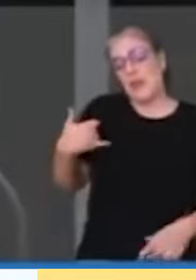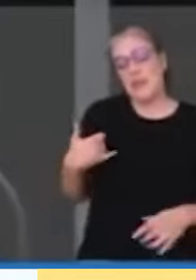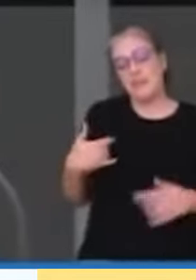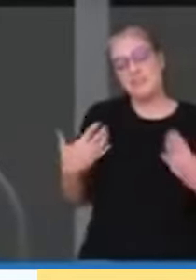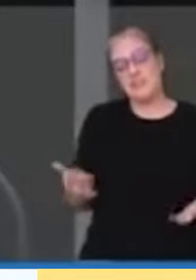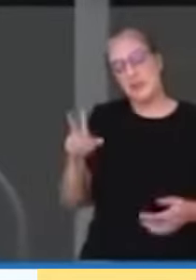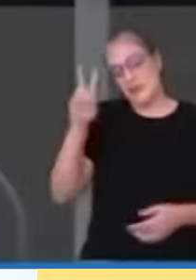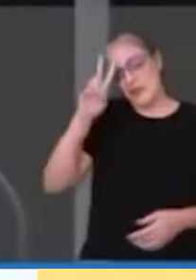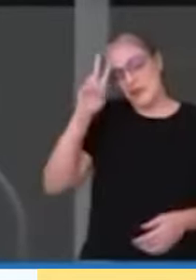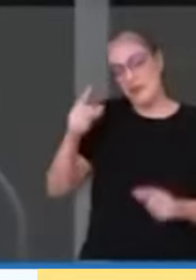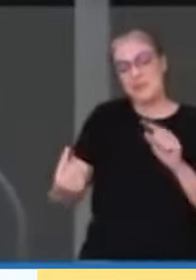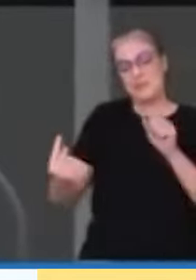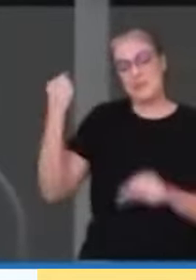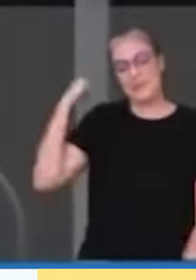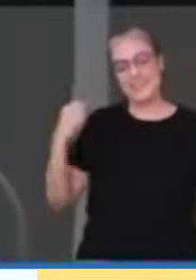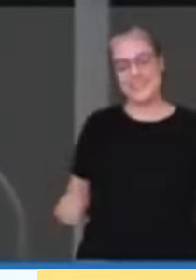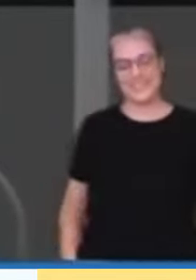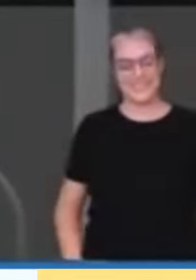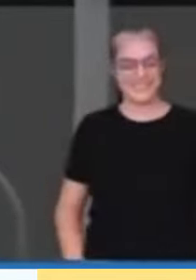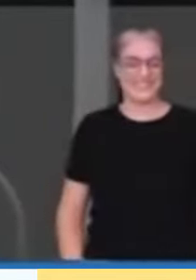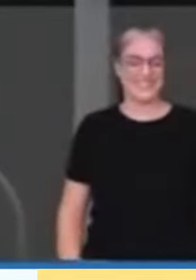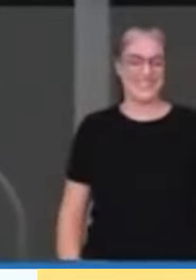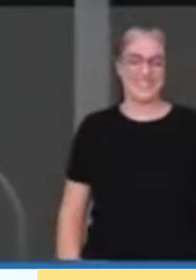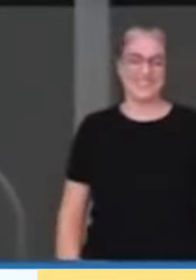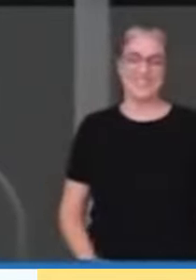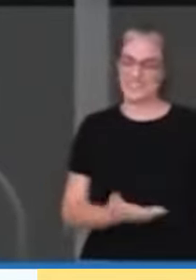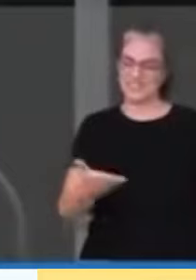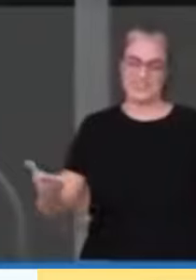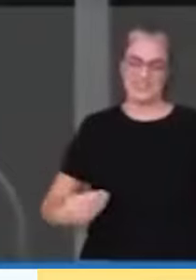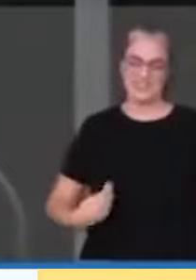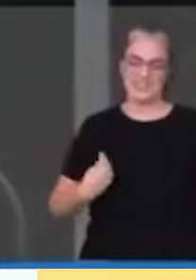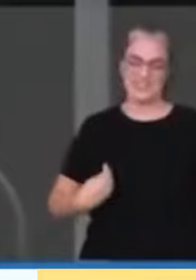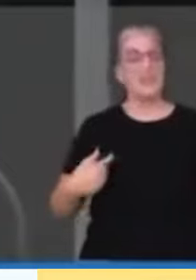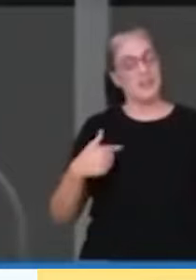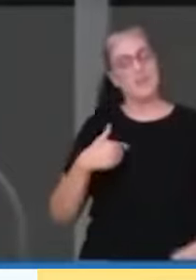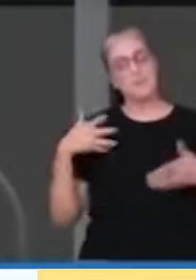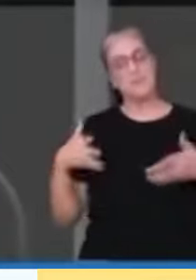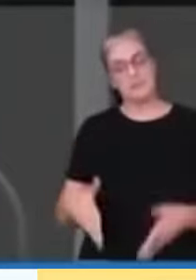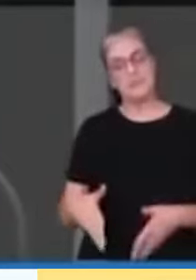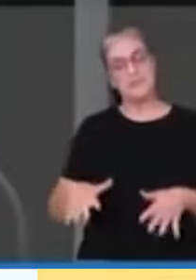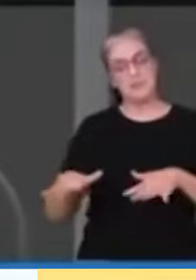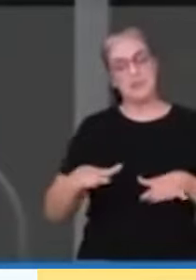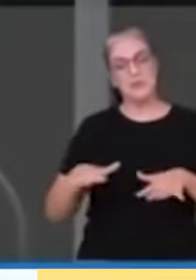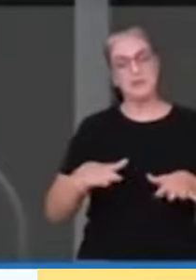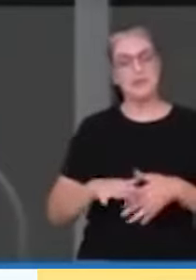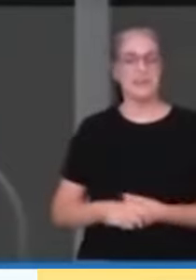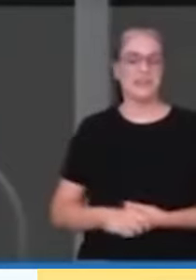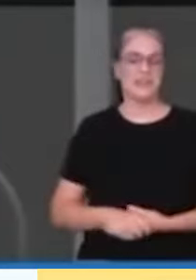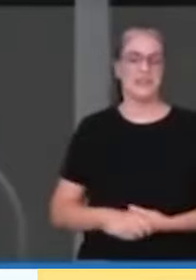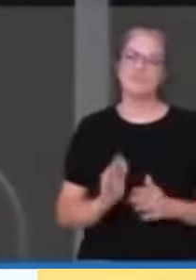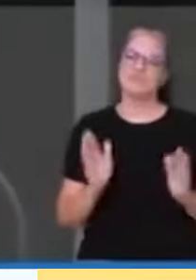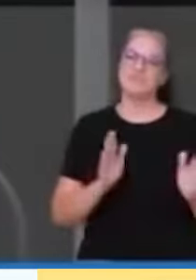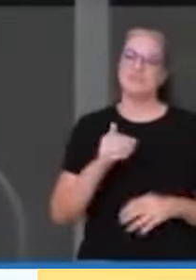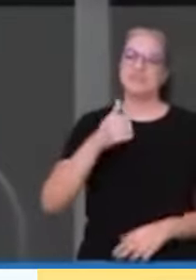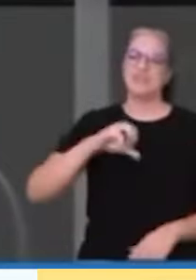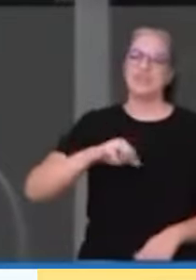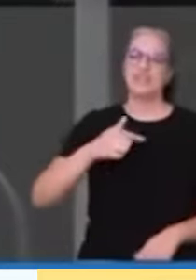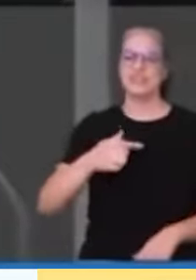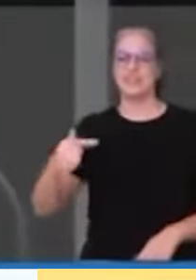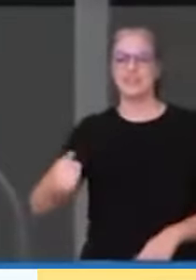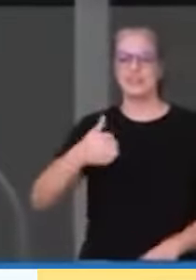Helder, Luizes, que estão aqui, do movimento pela anistia ampla, geral e restrita, lá nos idos de 77,